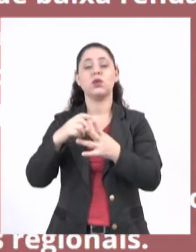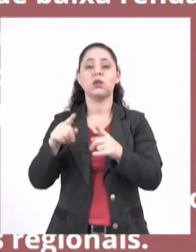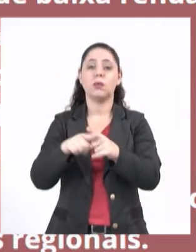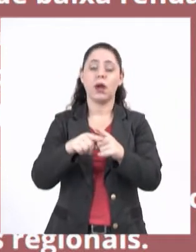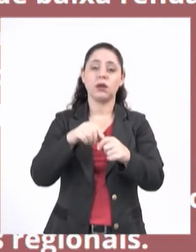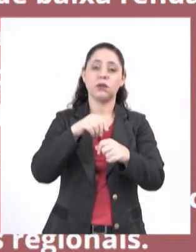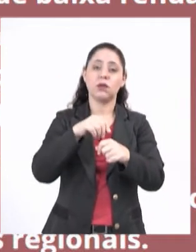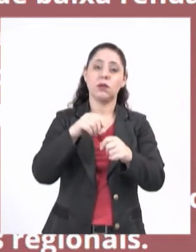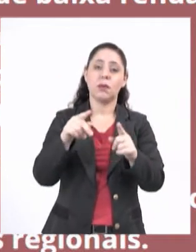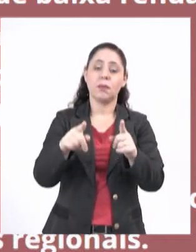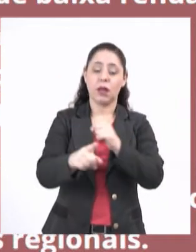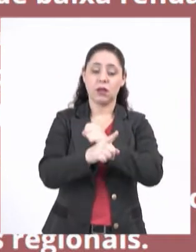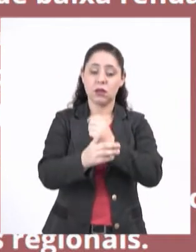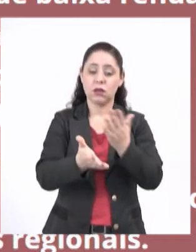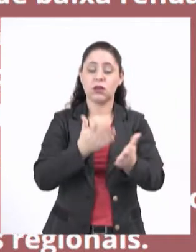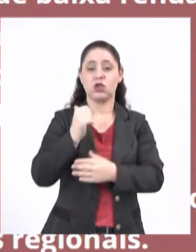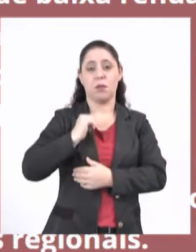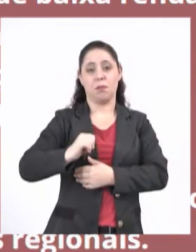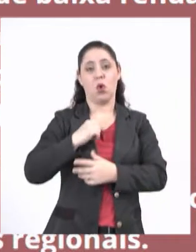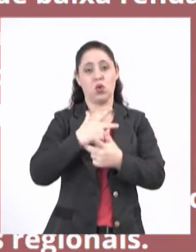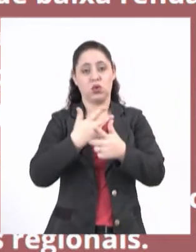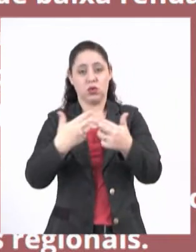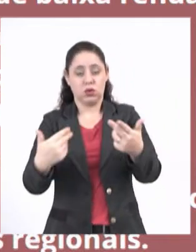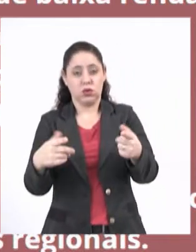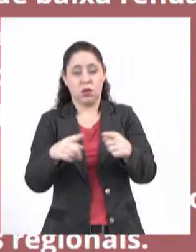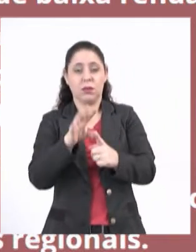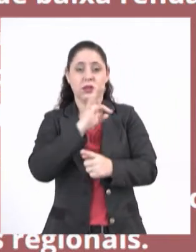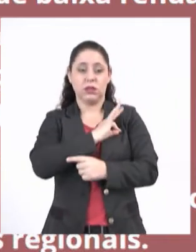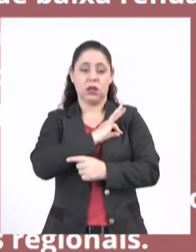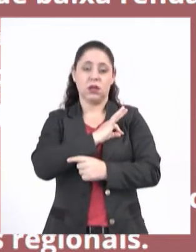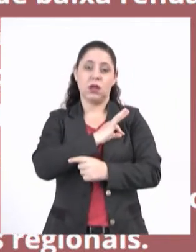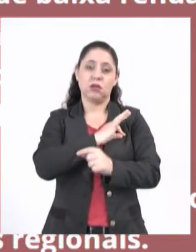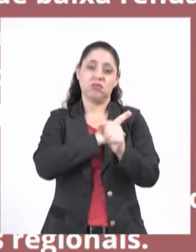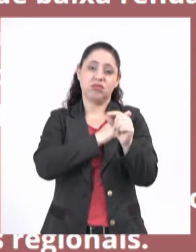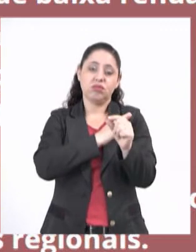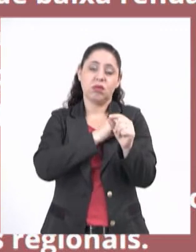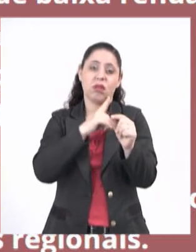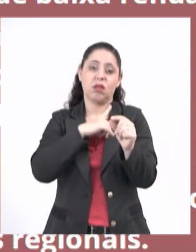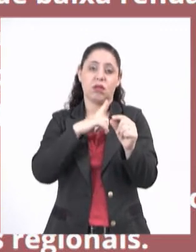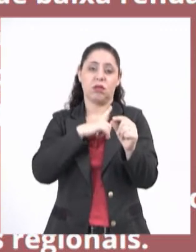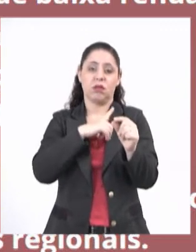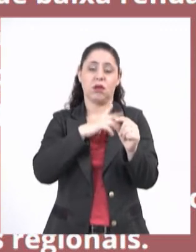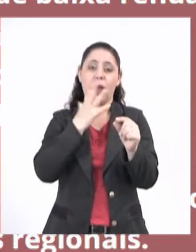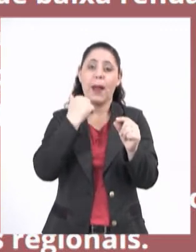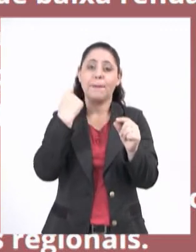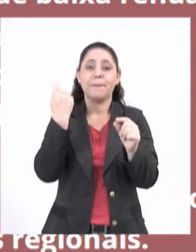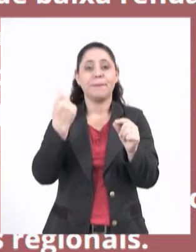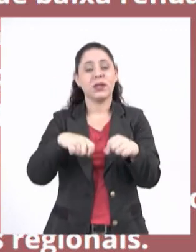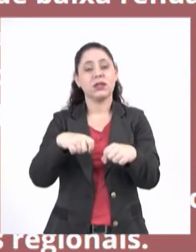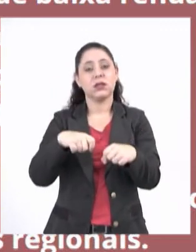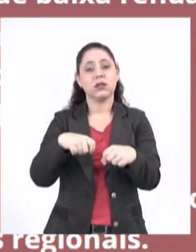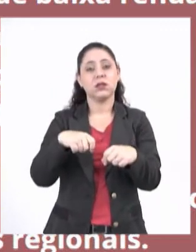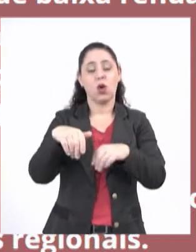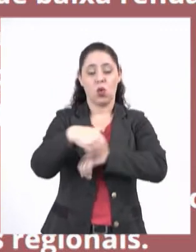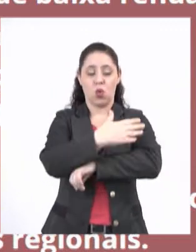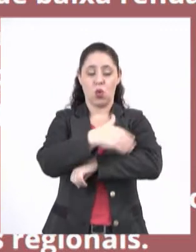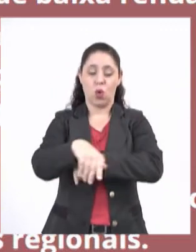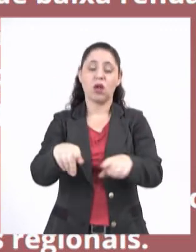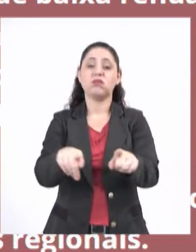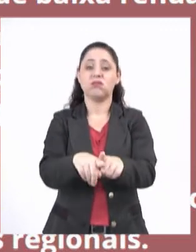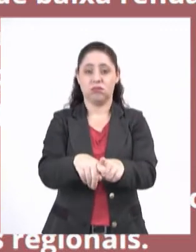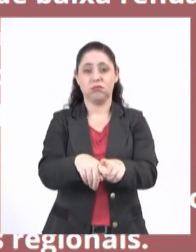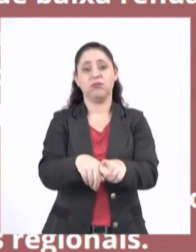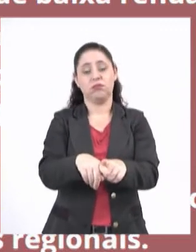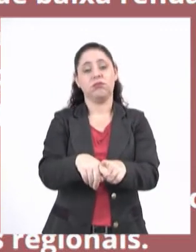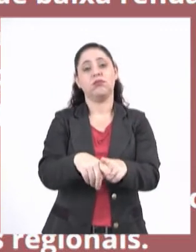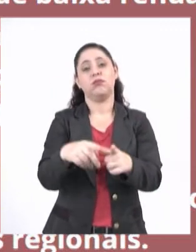renda, né? A população aí que depende, né, de uma alimentação na rua também, né? Por causa